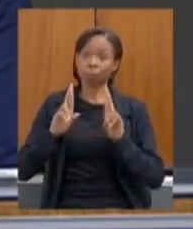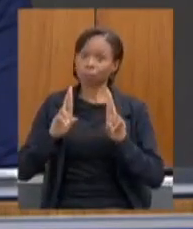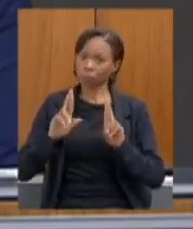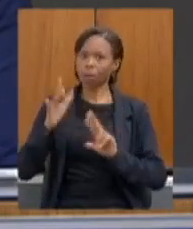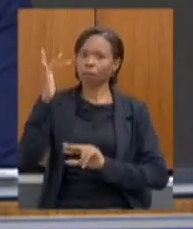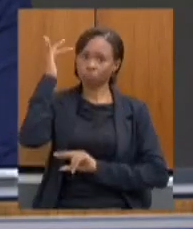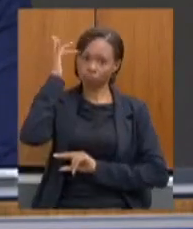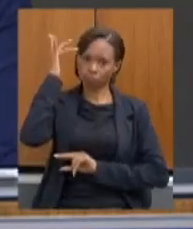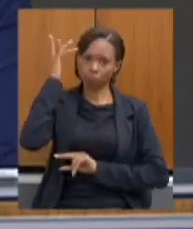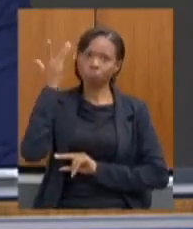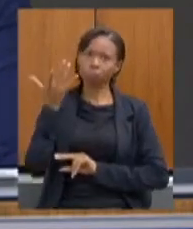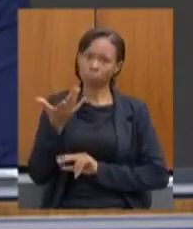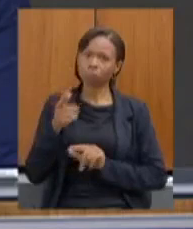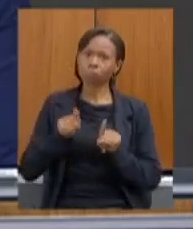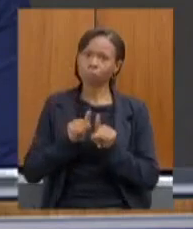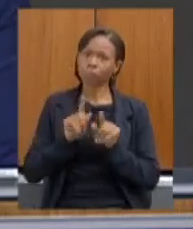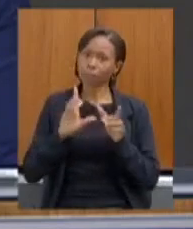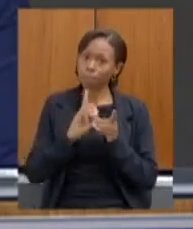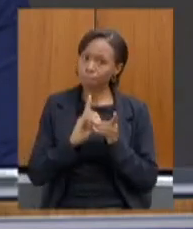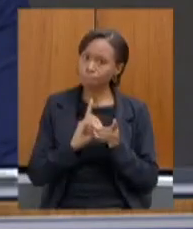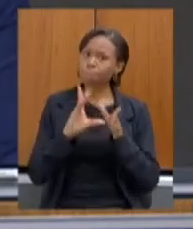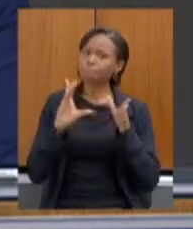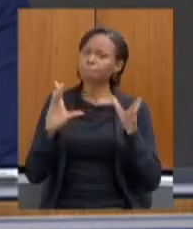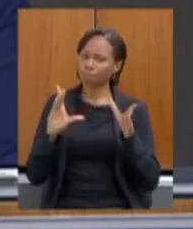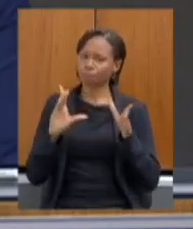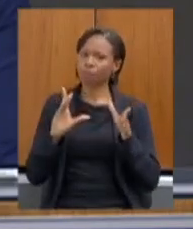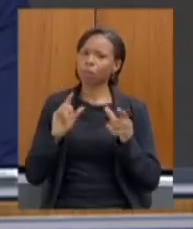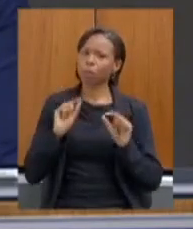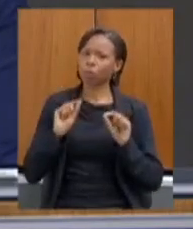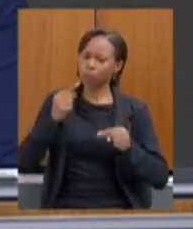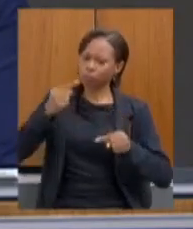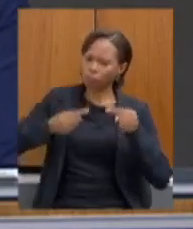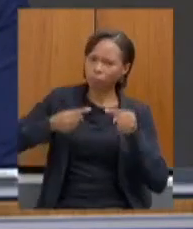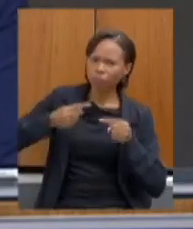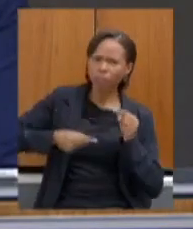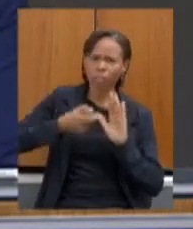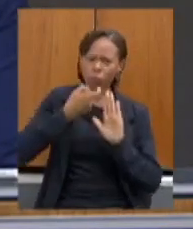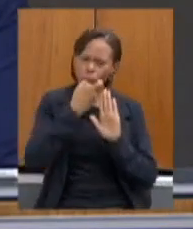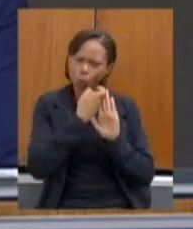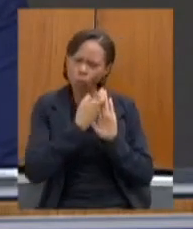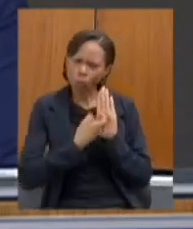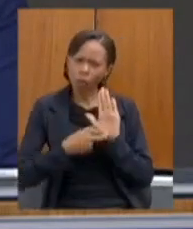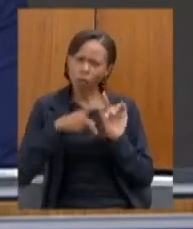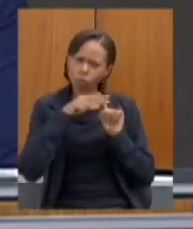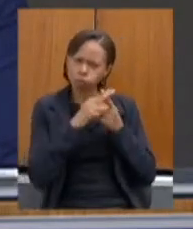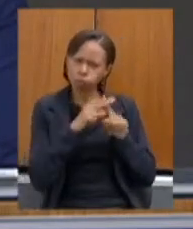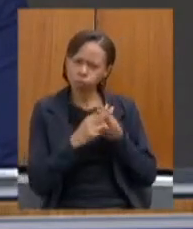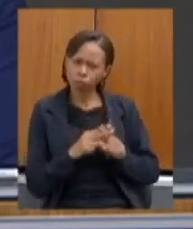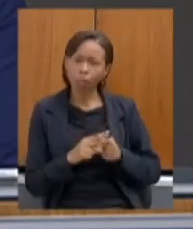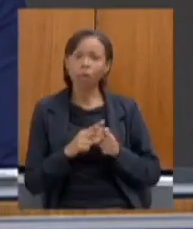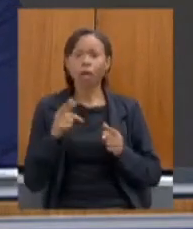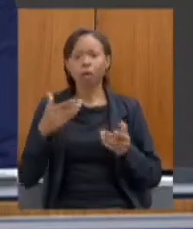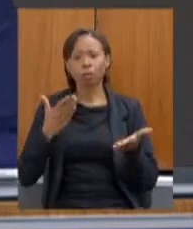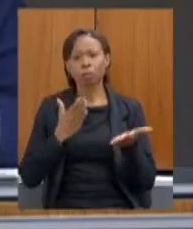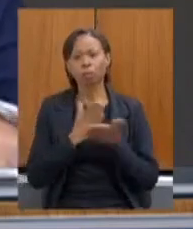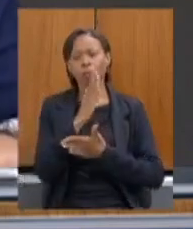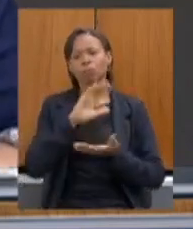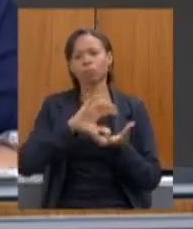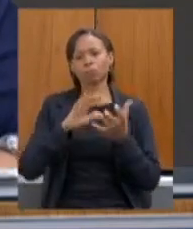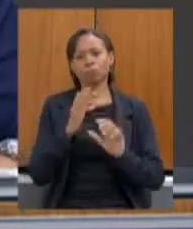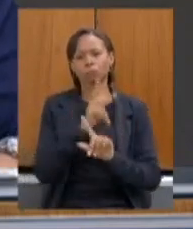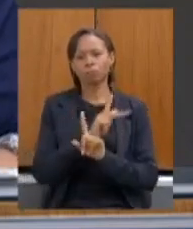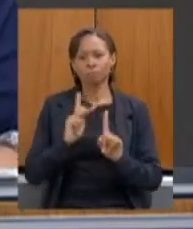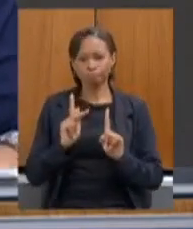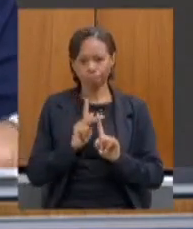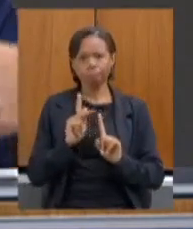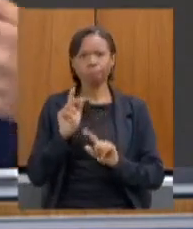e de forma muito democrática, discutindo e melhorando o texto, nós fizemos a aprovação da reforma da Previdência do nosso Estado,